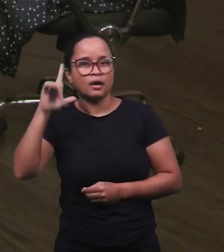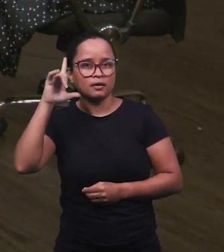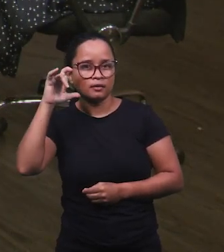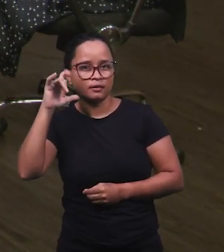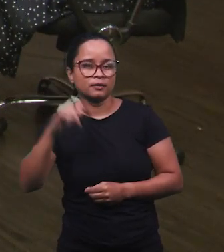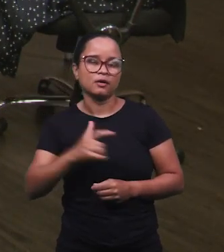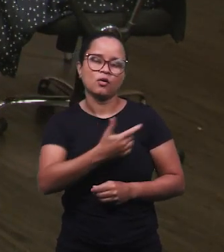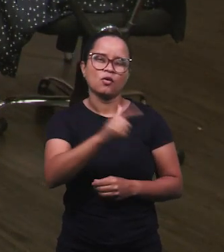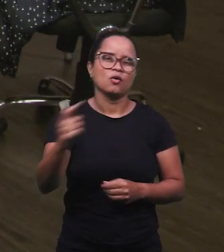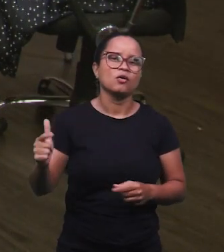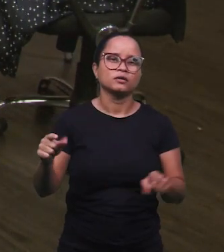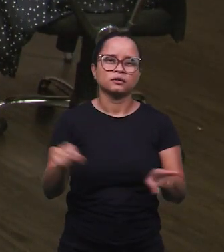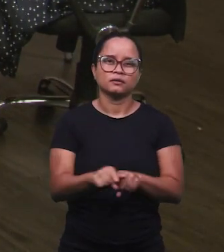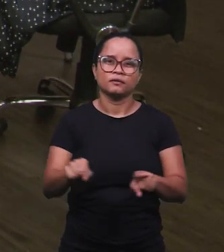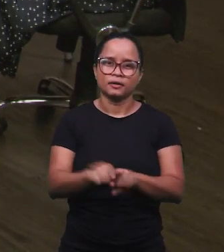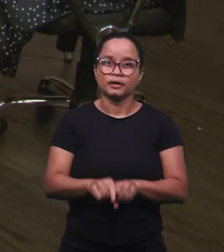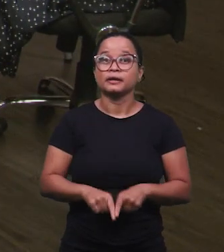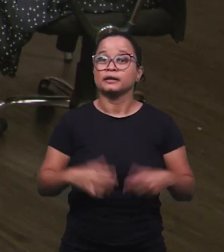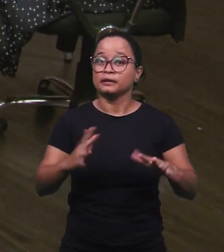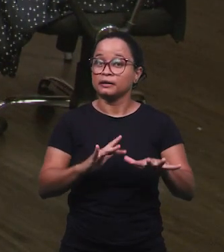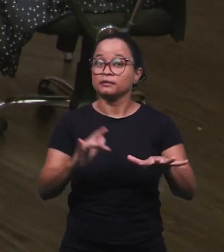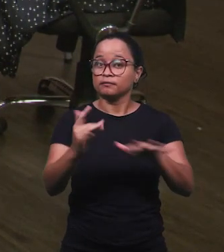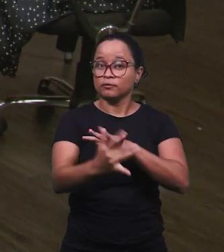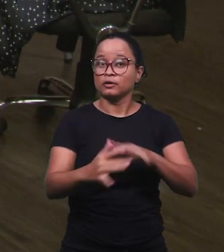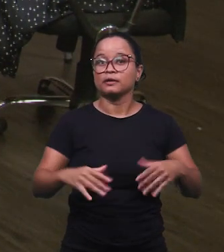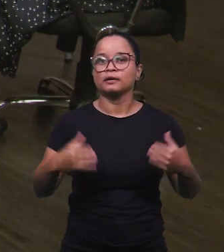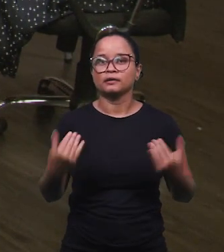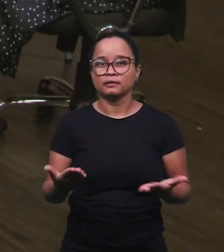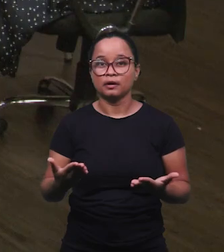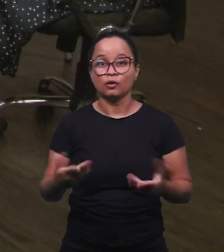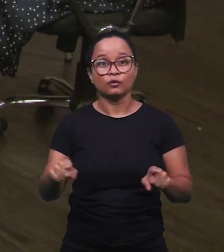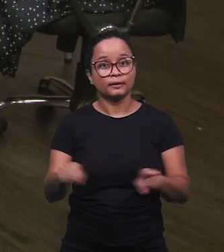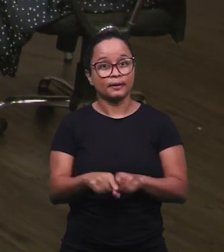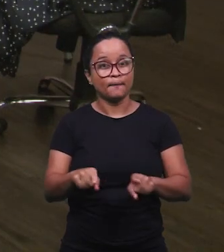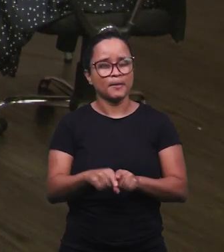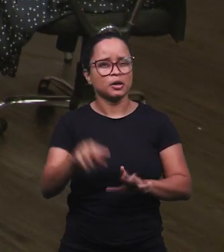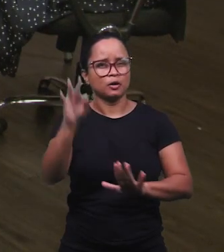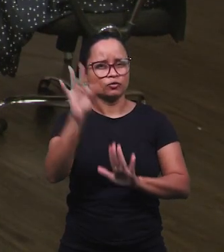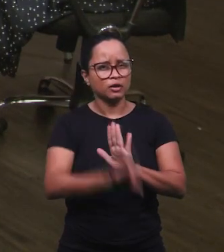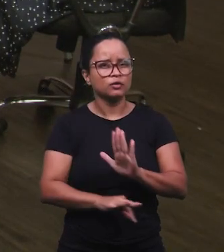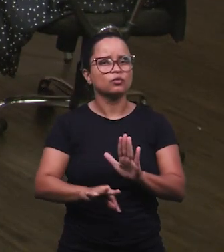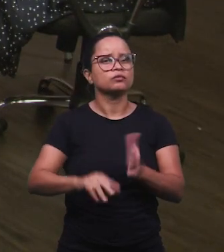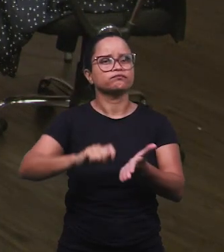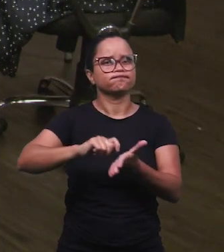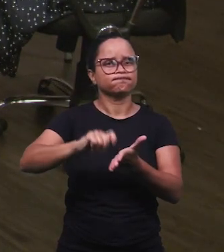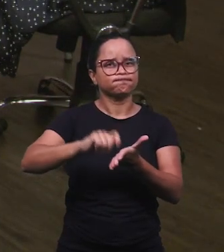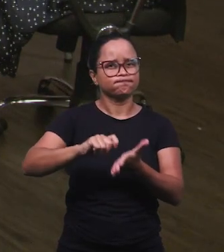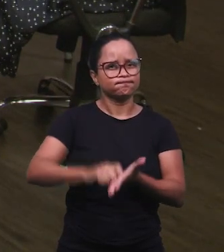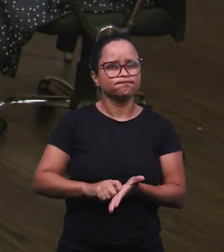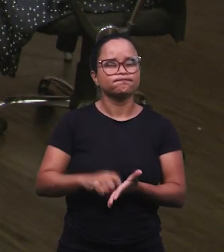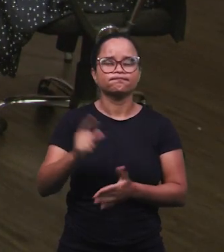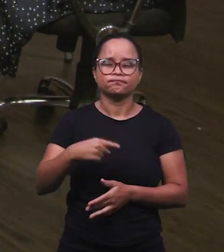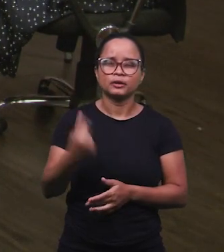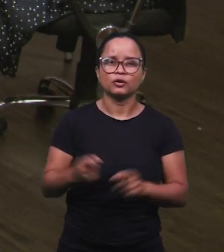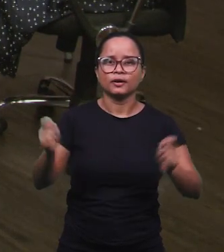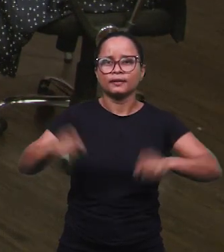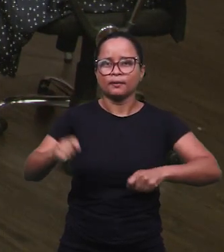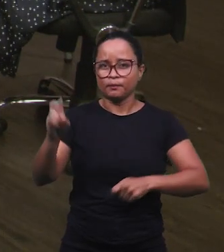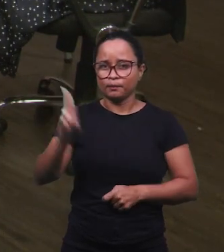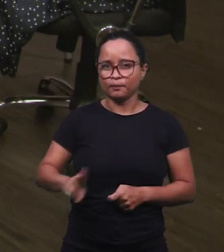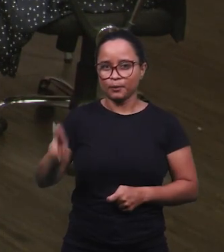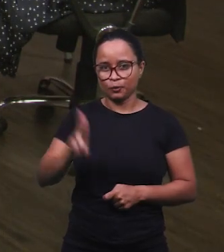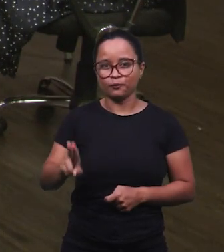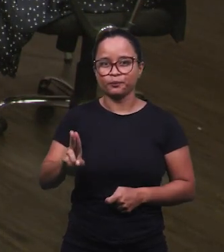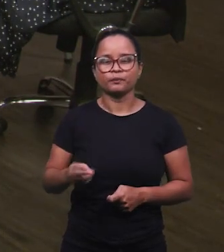outras redes, e eu faço mais uma vez uma menção à palavra escrita, ao texto que a gente pode utilizar,